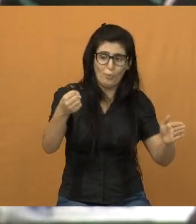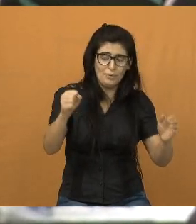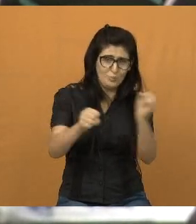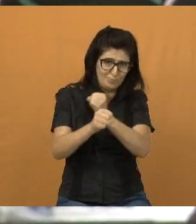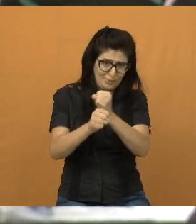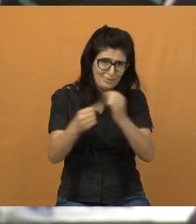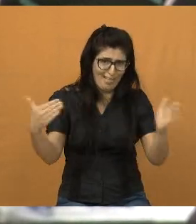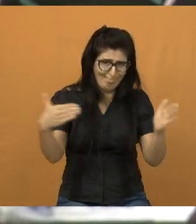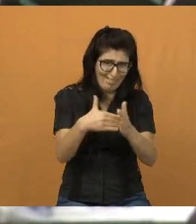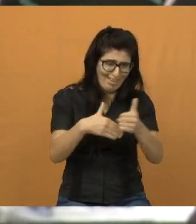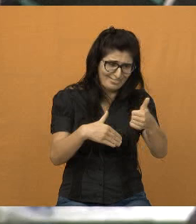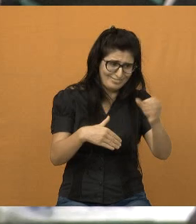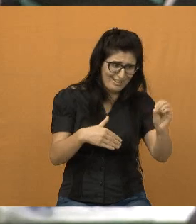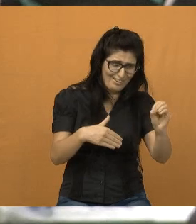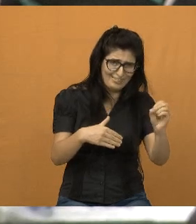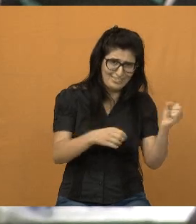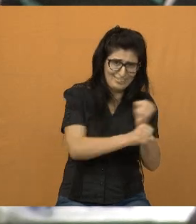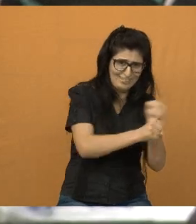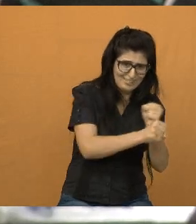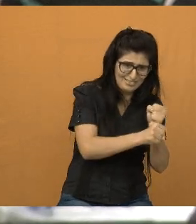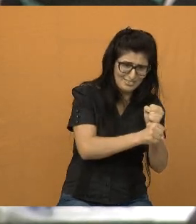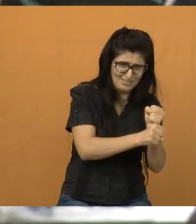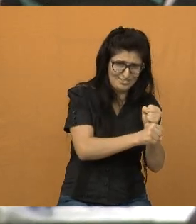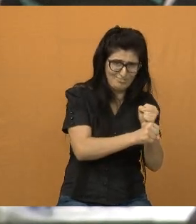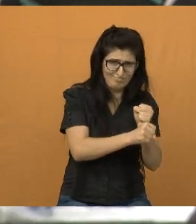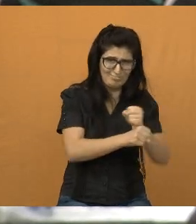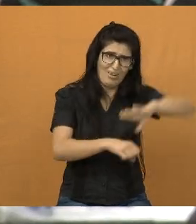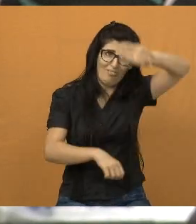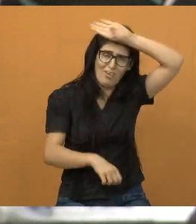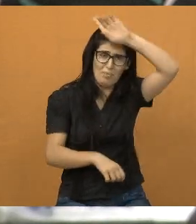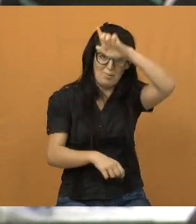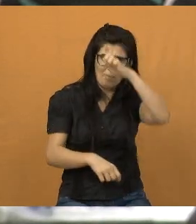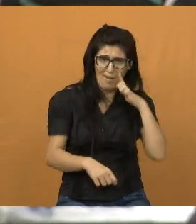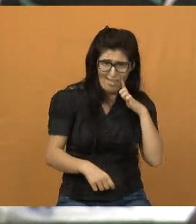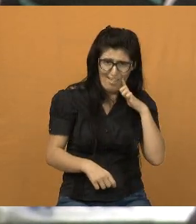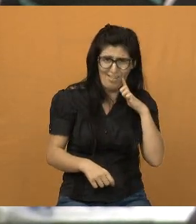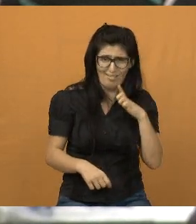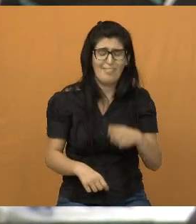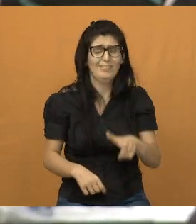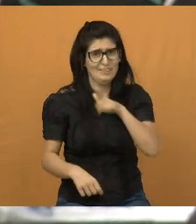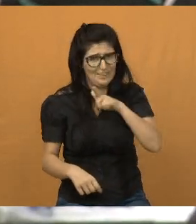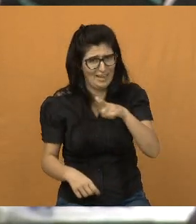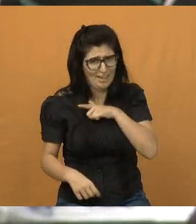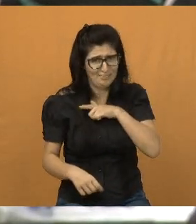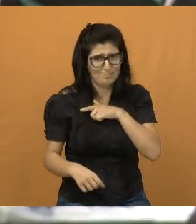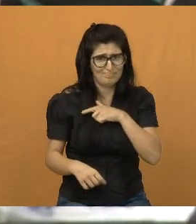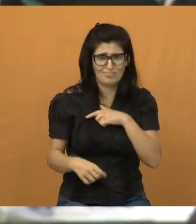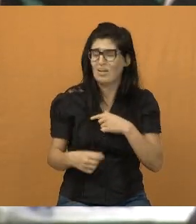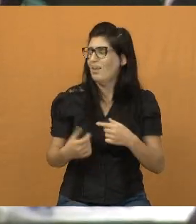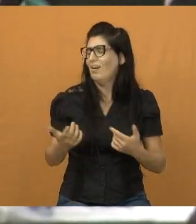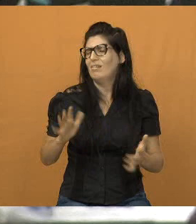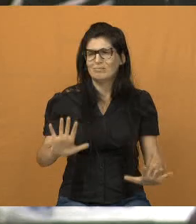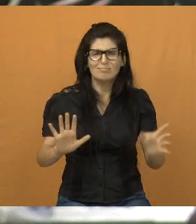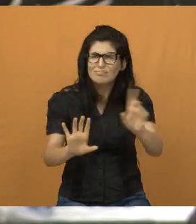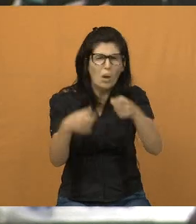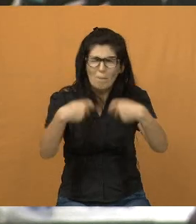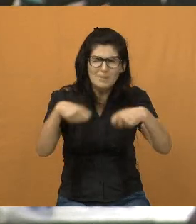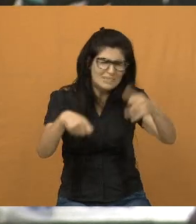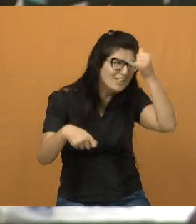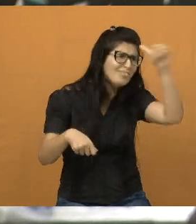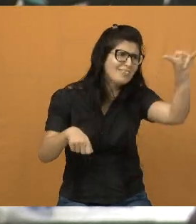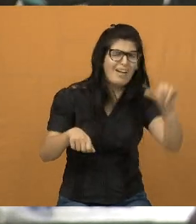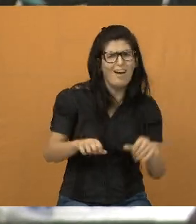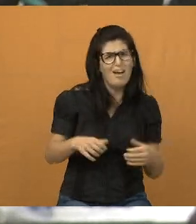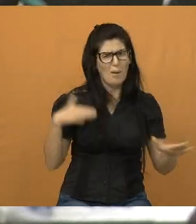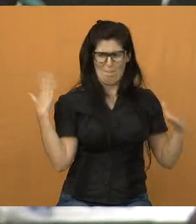passar. A gente vai ter febre amarela por 8 a 10 anos, a gente não vai deixar de ir para a zona rural em 8 a 10 anos, e a gente